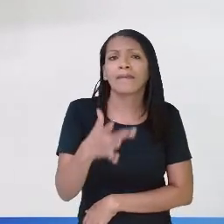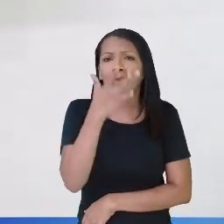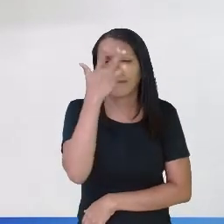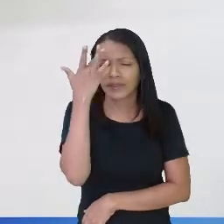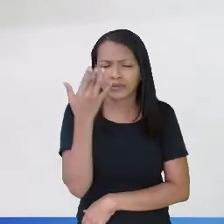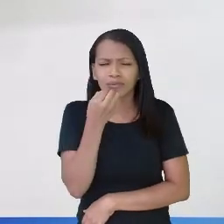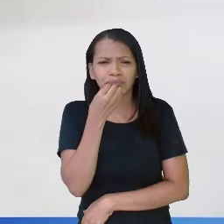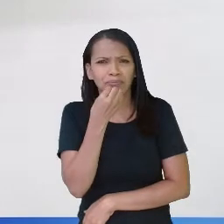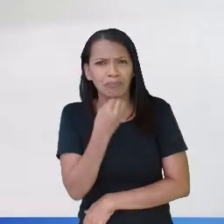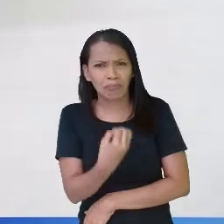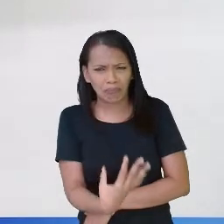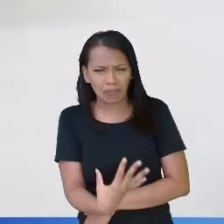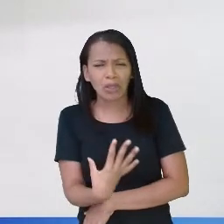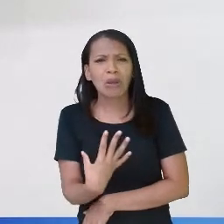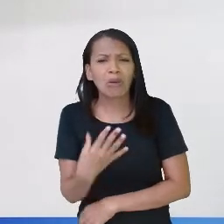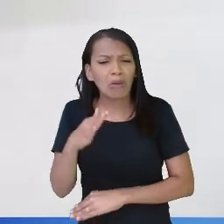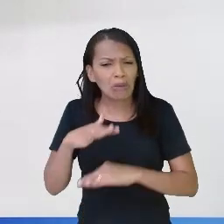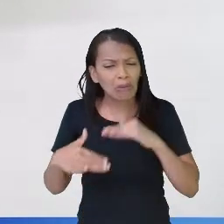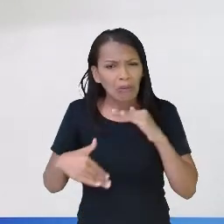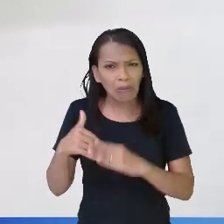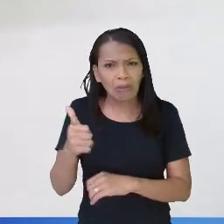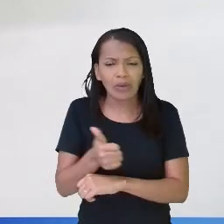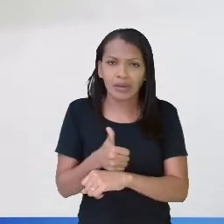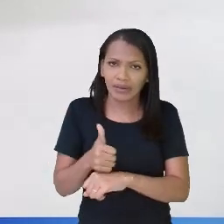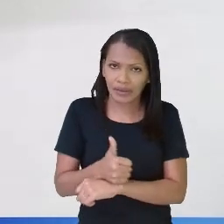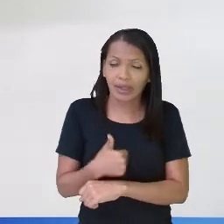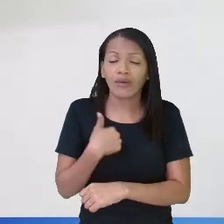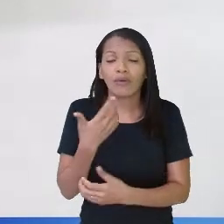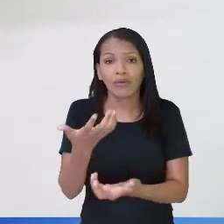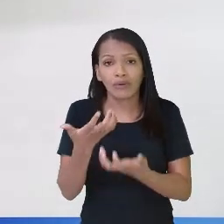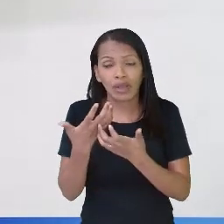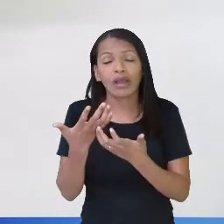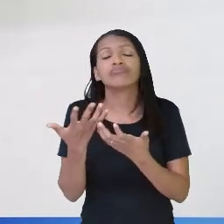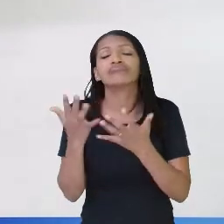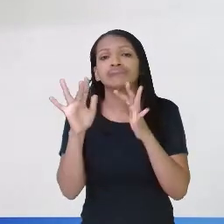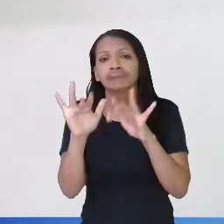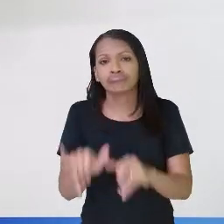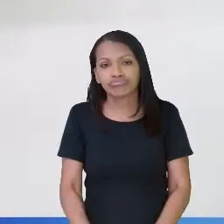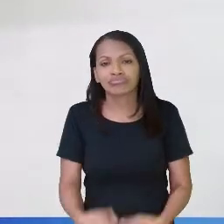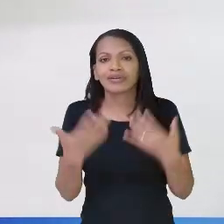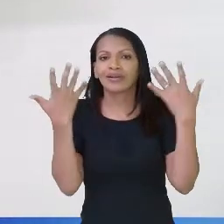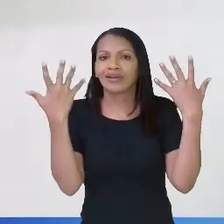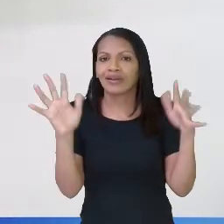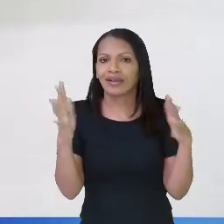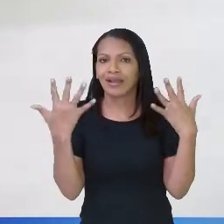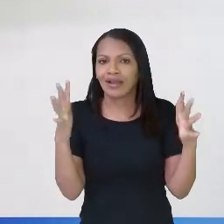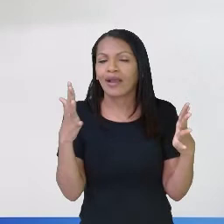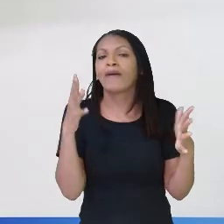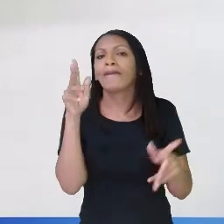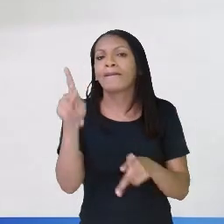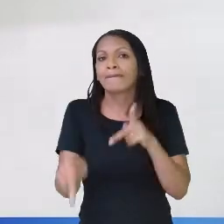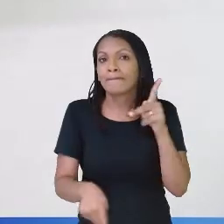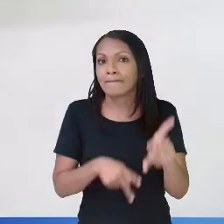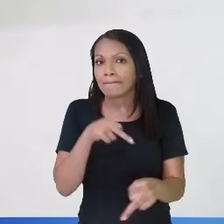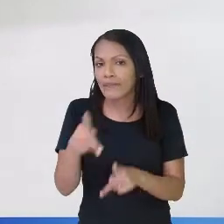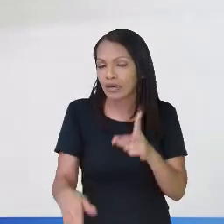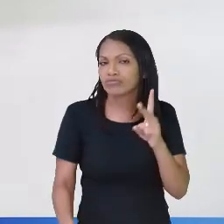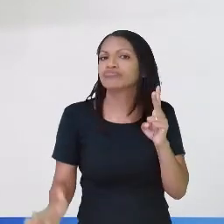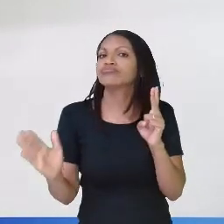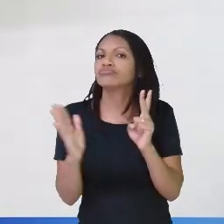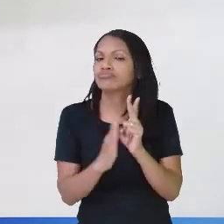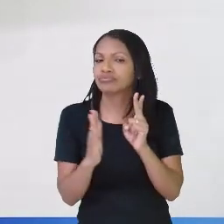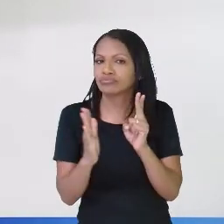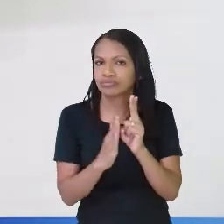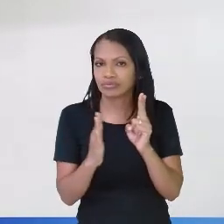gente capacitada. E quero encerrar minha aula mais uma vez parabenizando a todos os povos indígenas. Essa data não